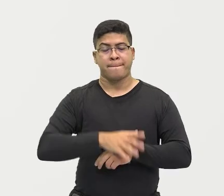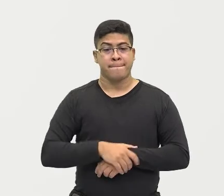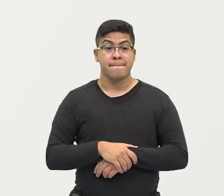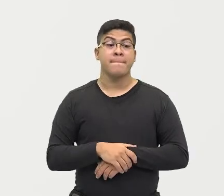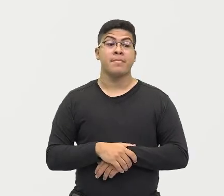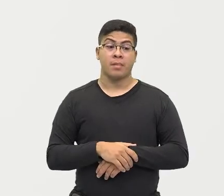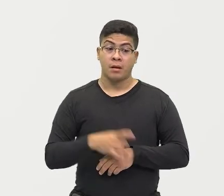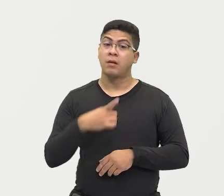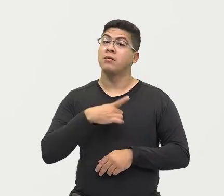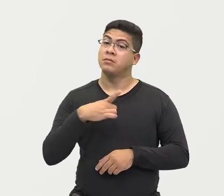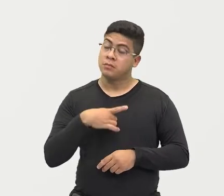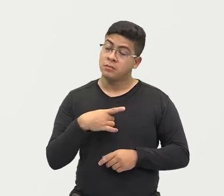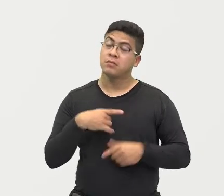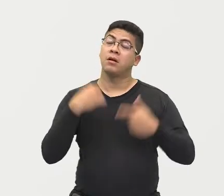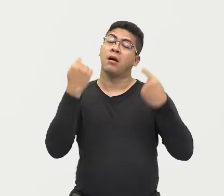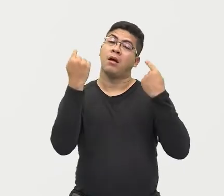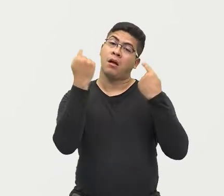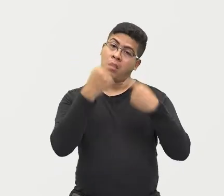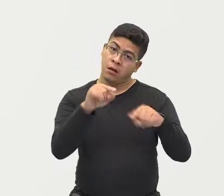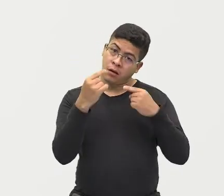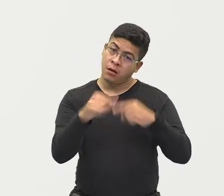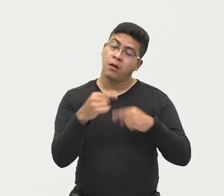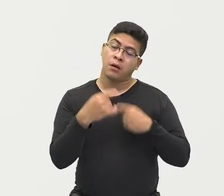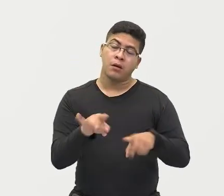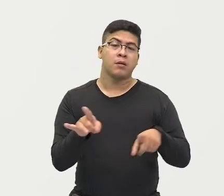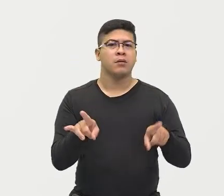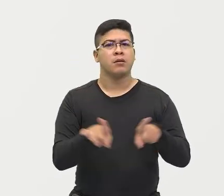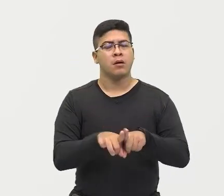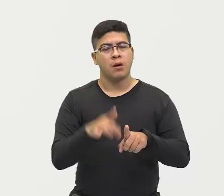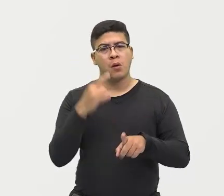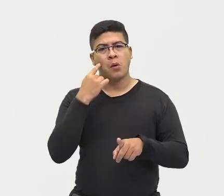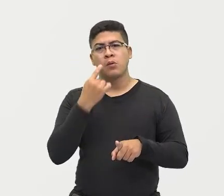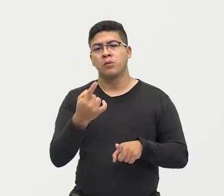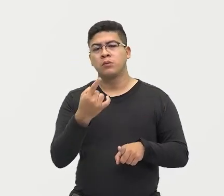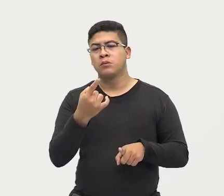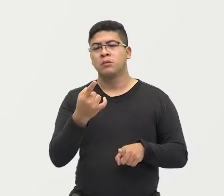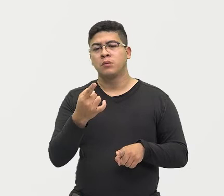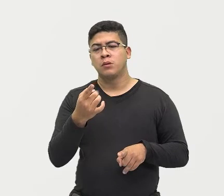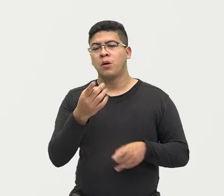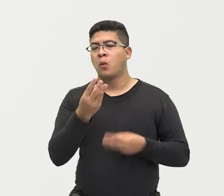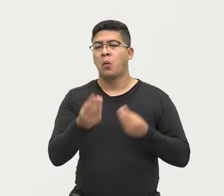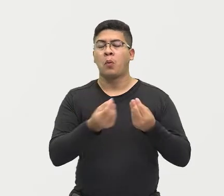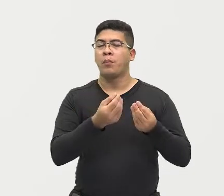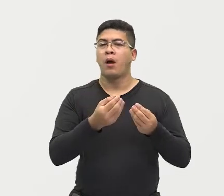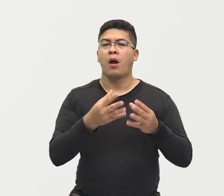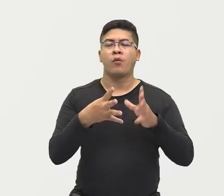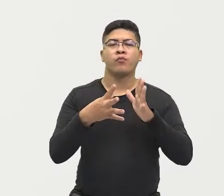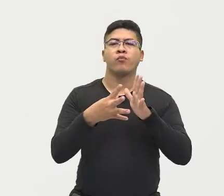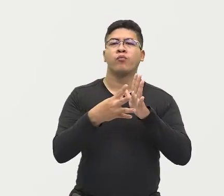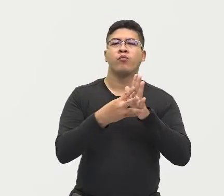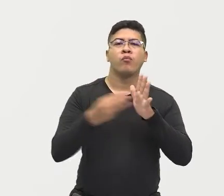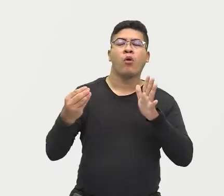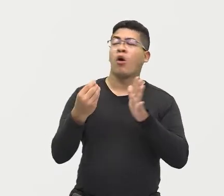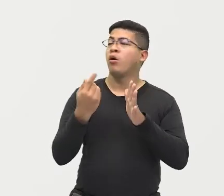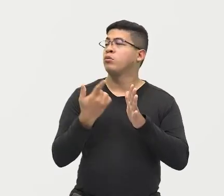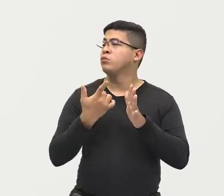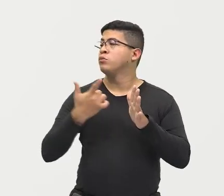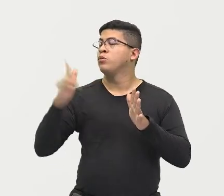também criticava veementemente o Brasil por copiar modelos estrangeiros de